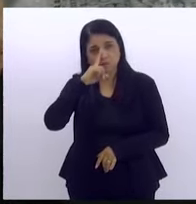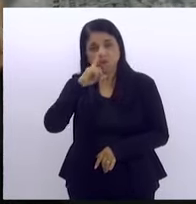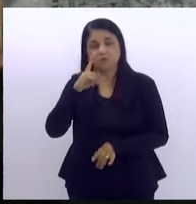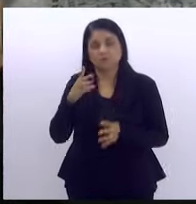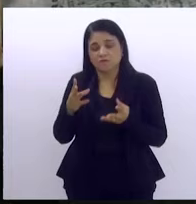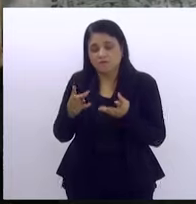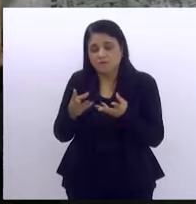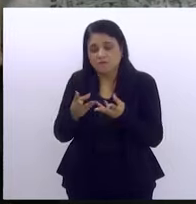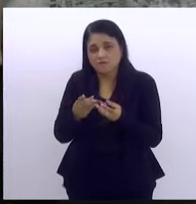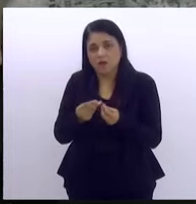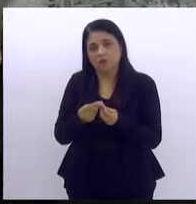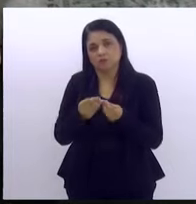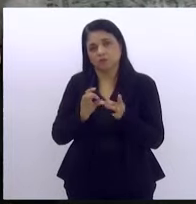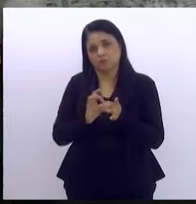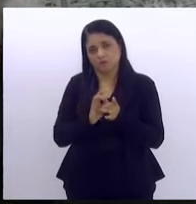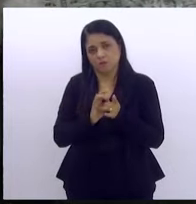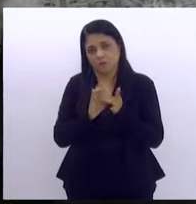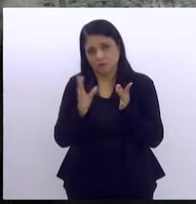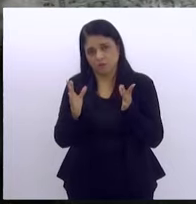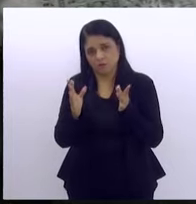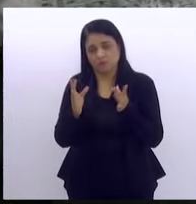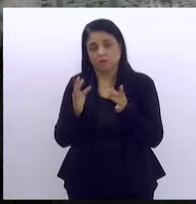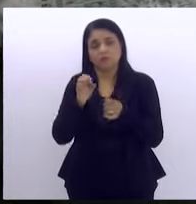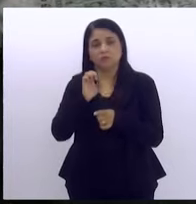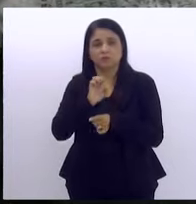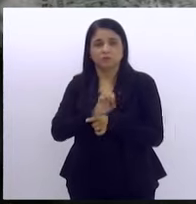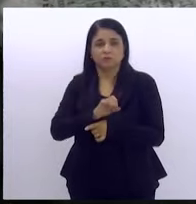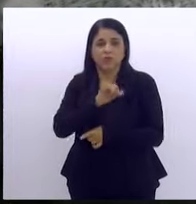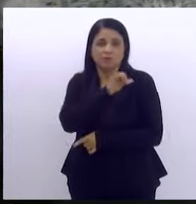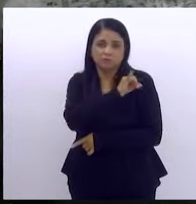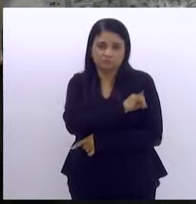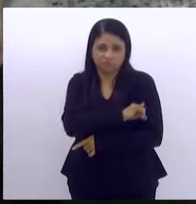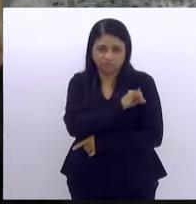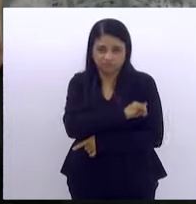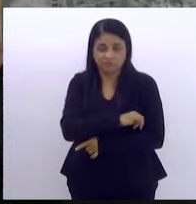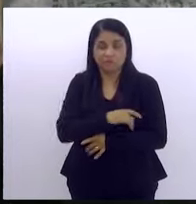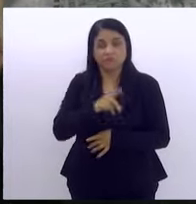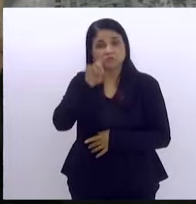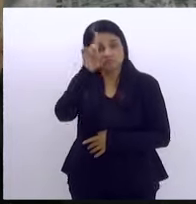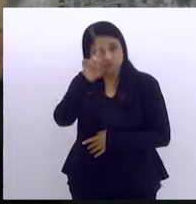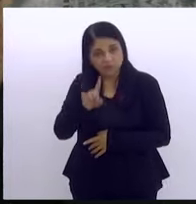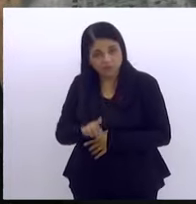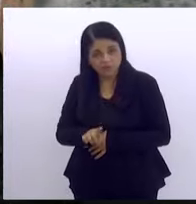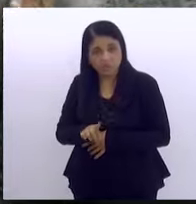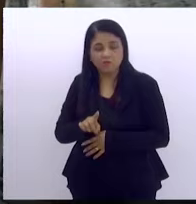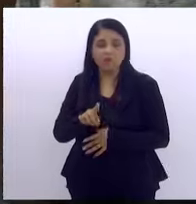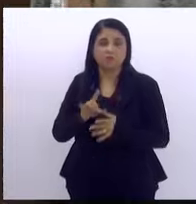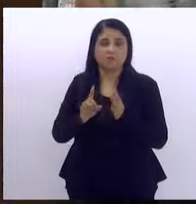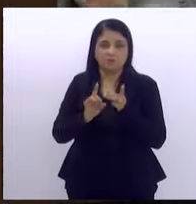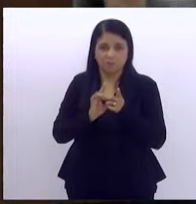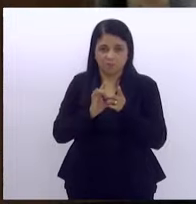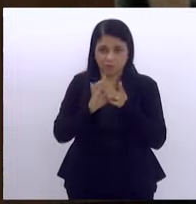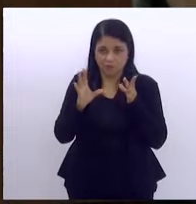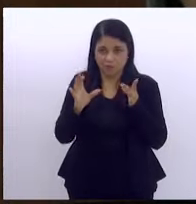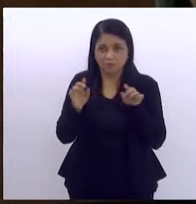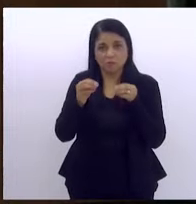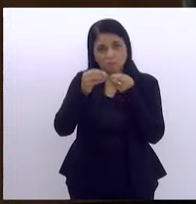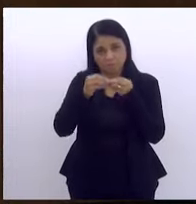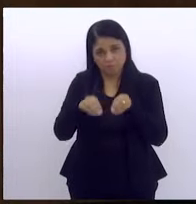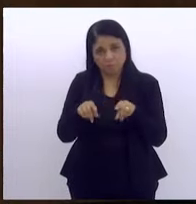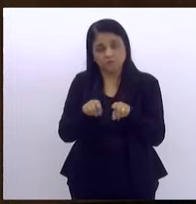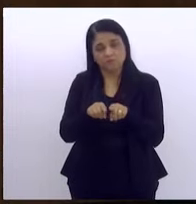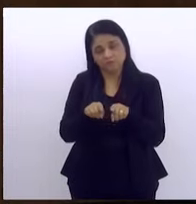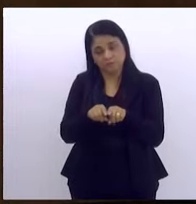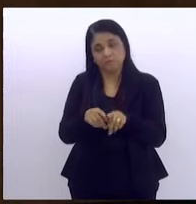frágil democracia e o Estado Democrático de Direitos por consolidar. Também, presidenta, diante